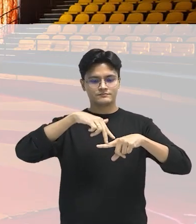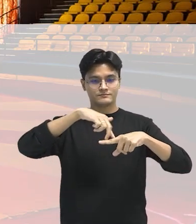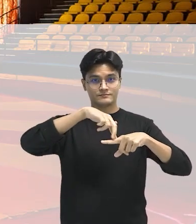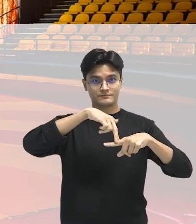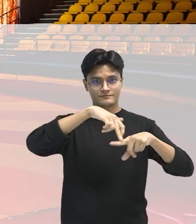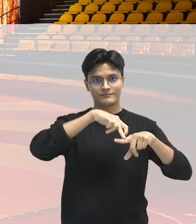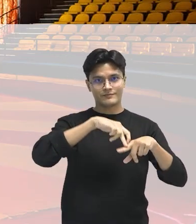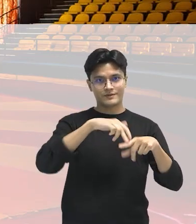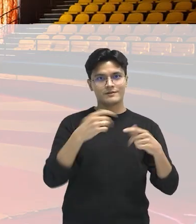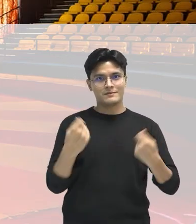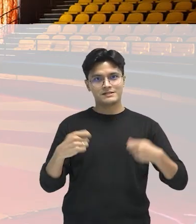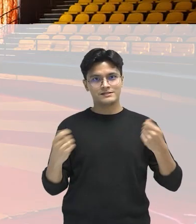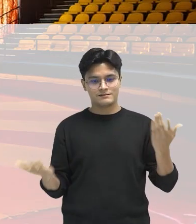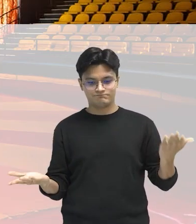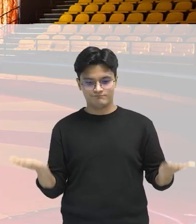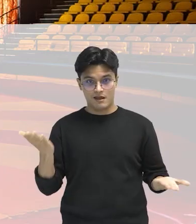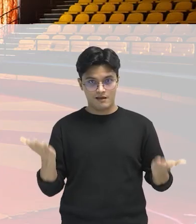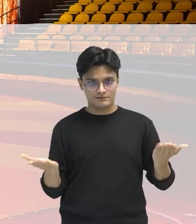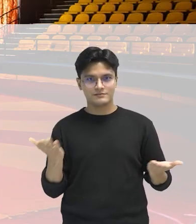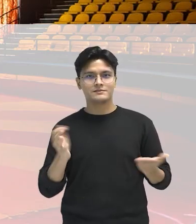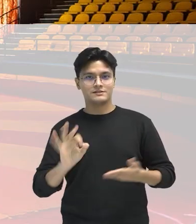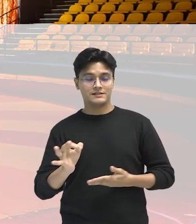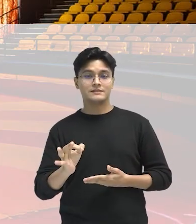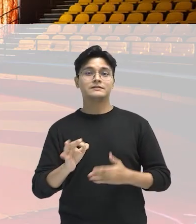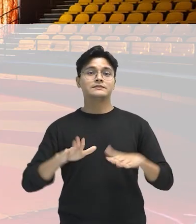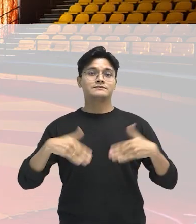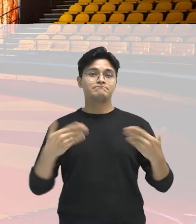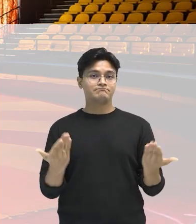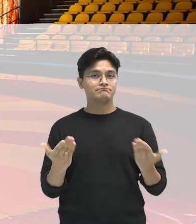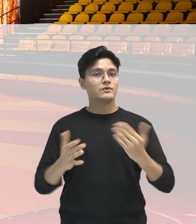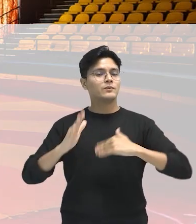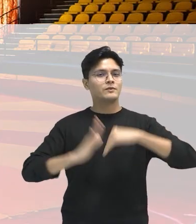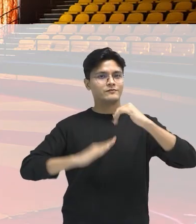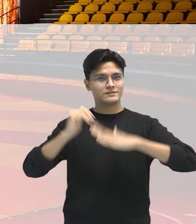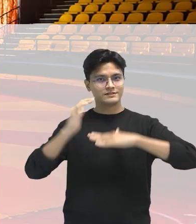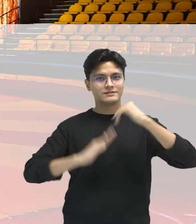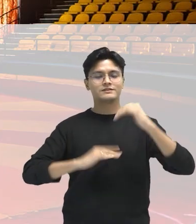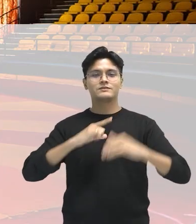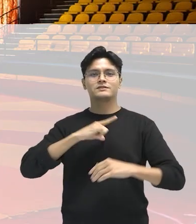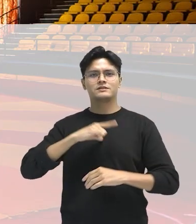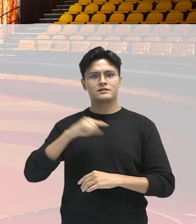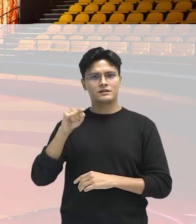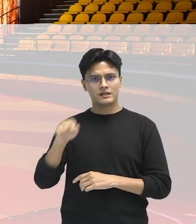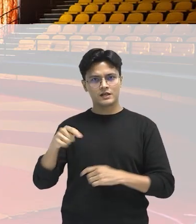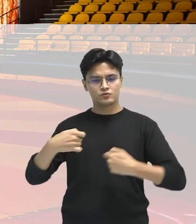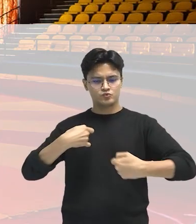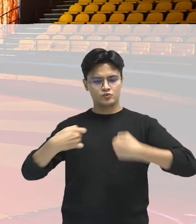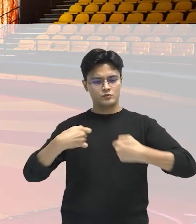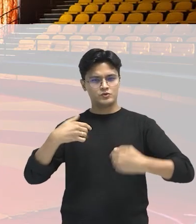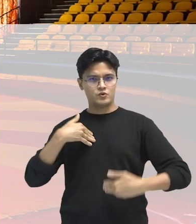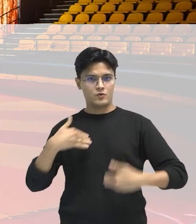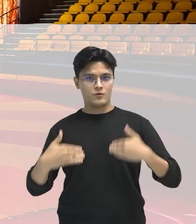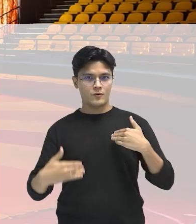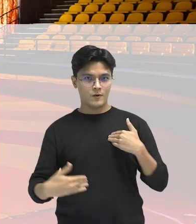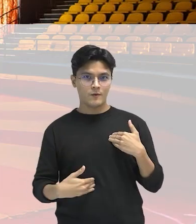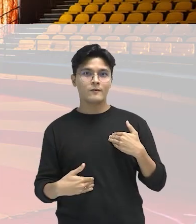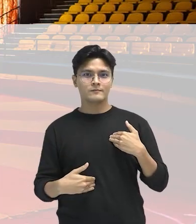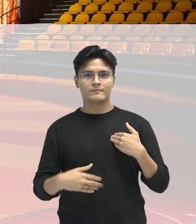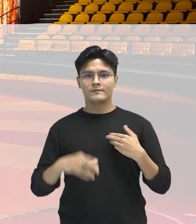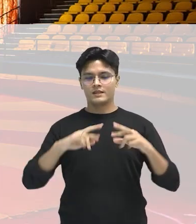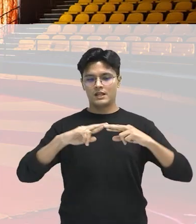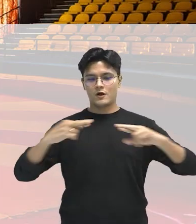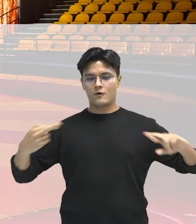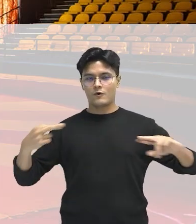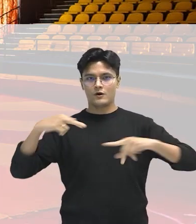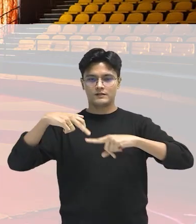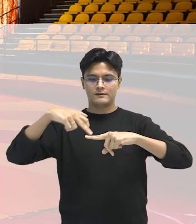quê? Equilibra, não é mesmo? Então, esse profissional, ele tem grande domínio corporal sobre a corda